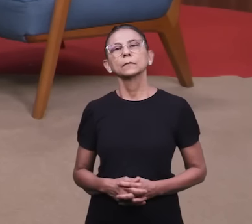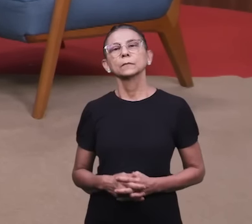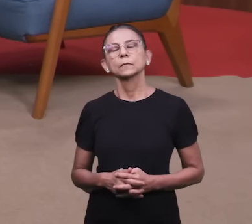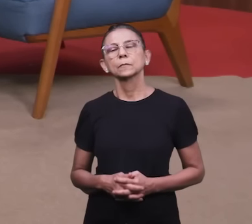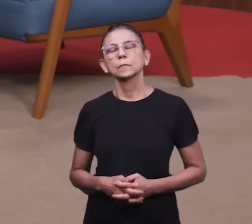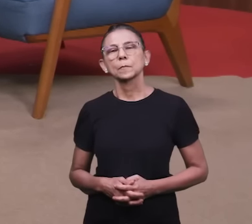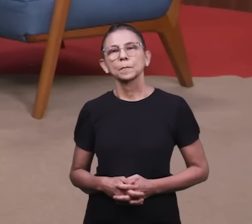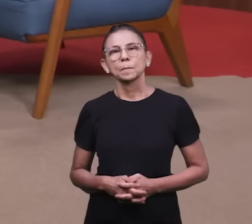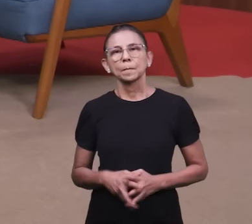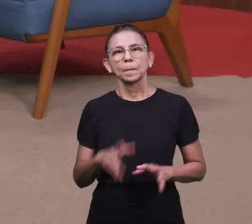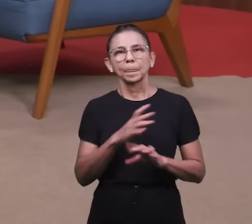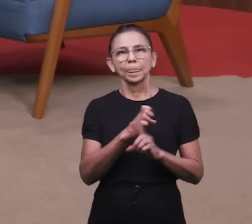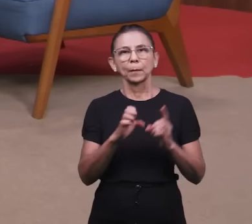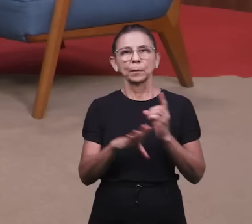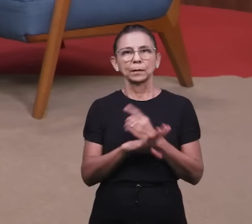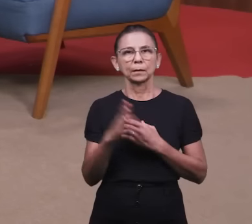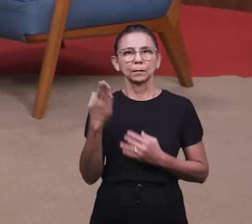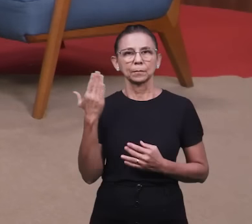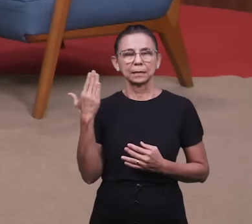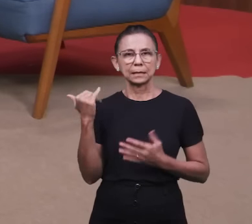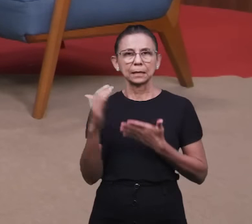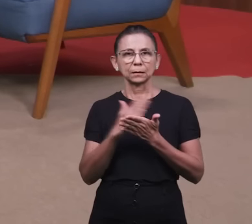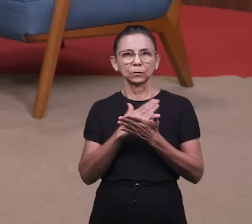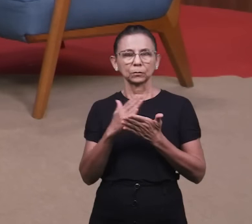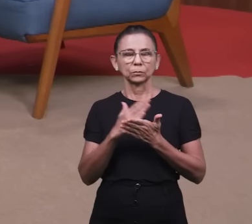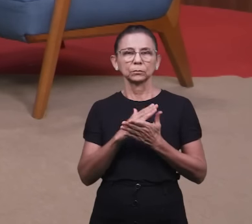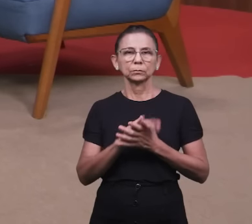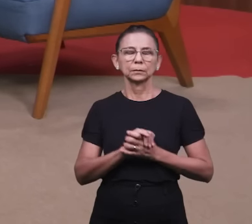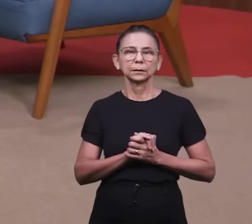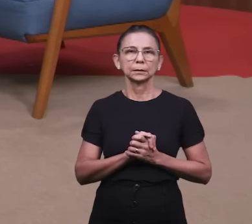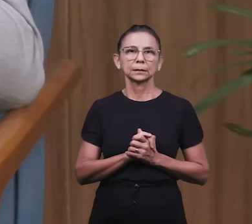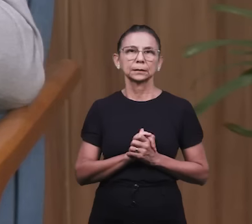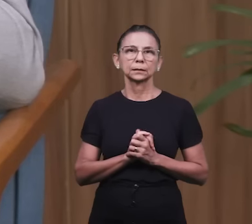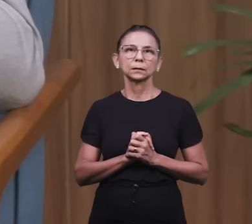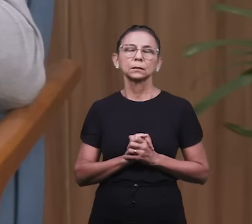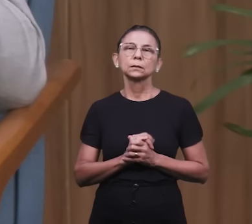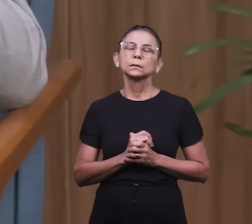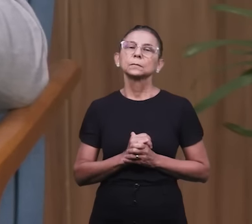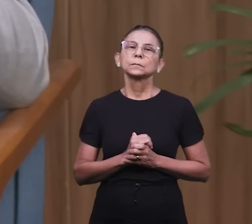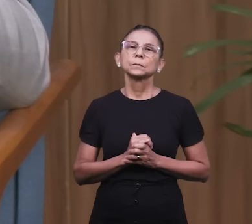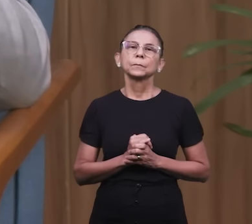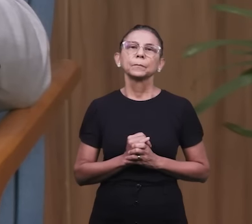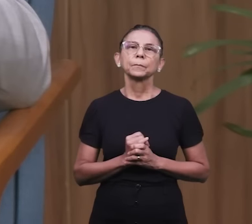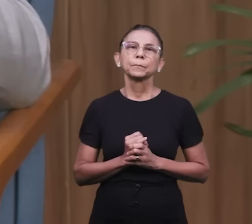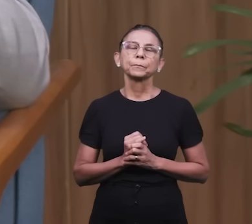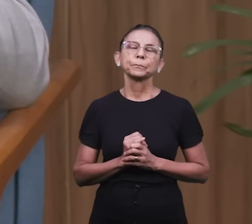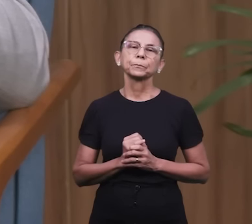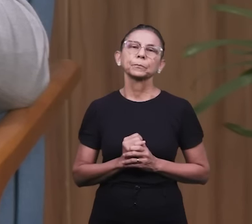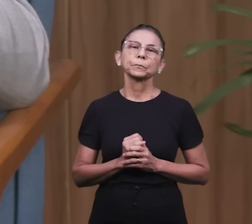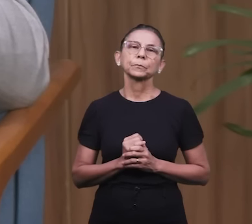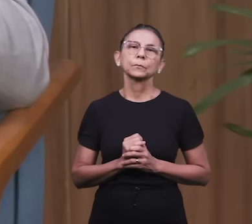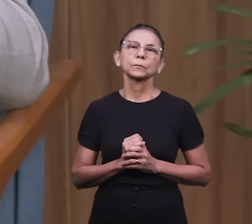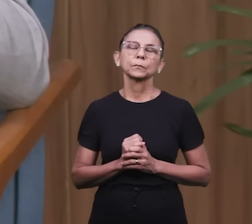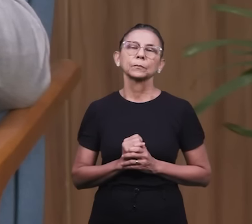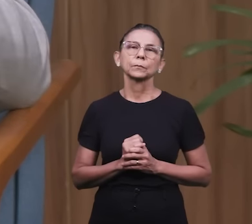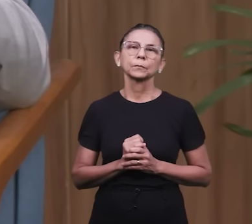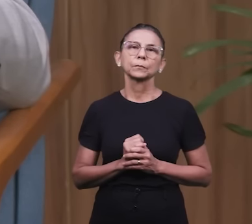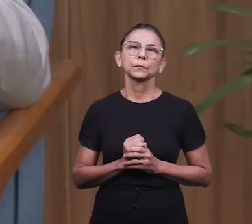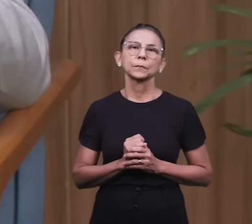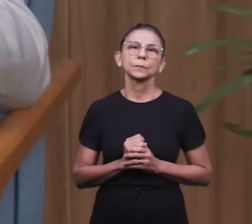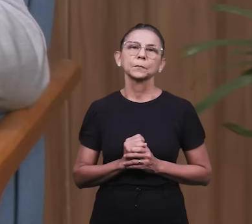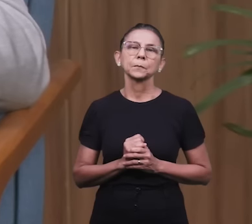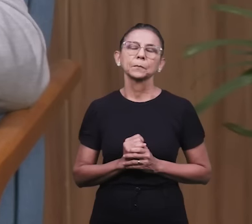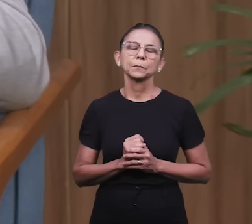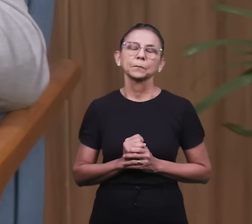nós nas últimas escolas bíblicas dominicais nós fizemos uma nós temos um salto quando digo um